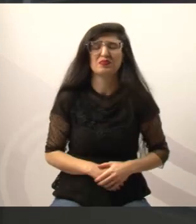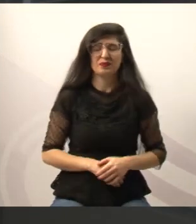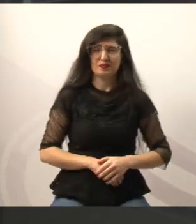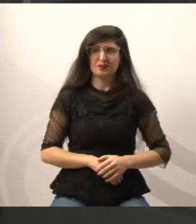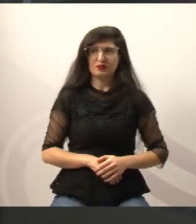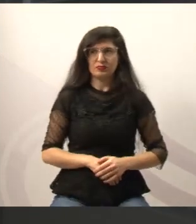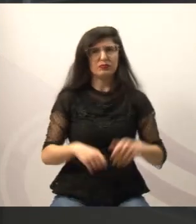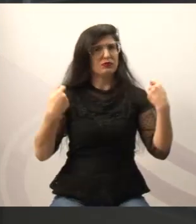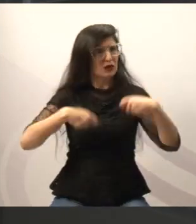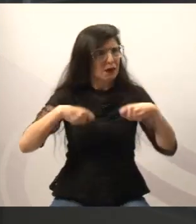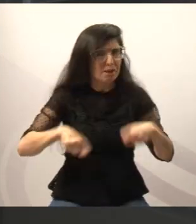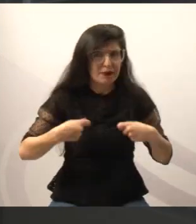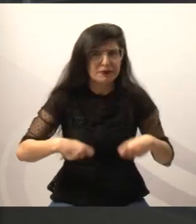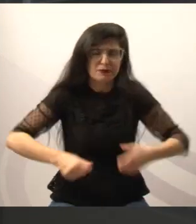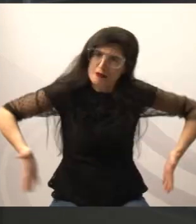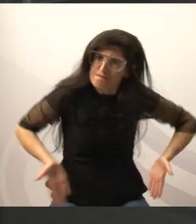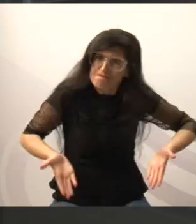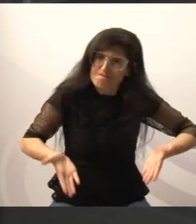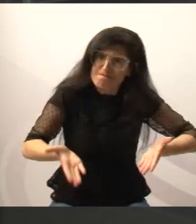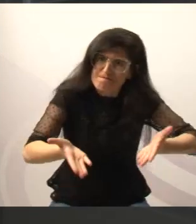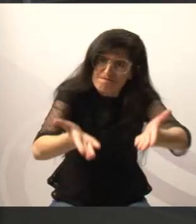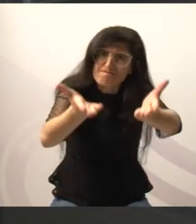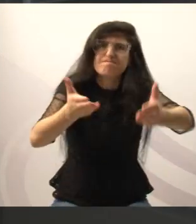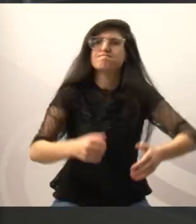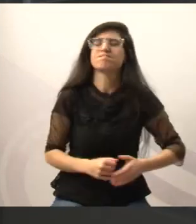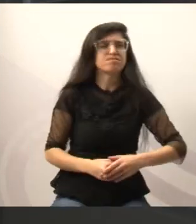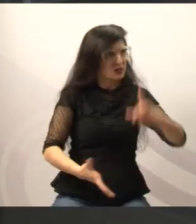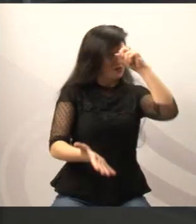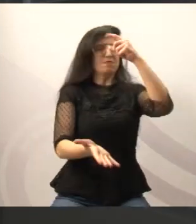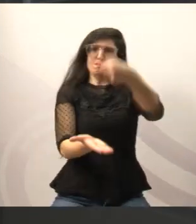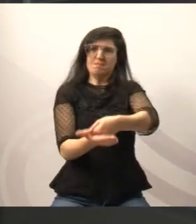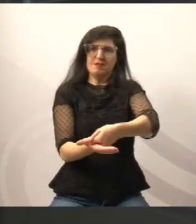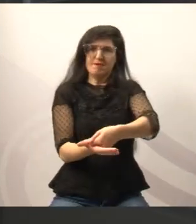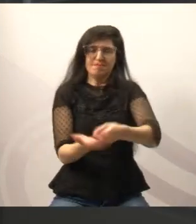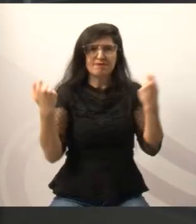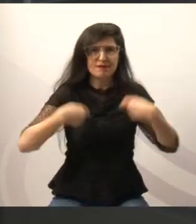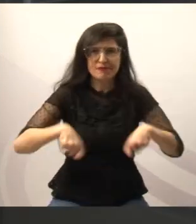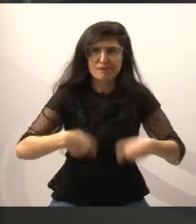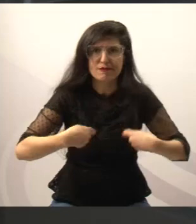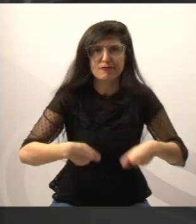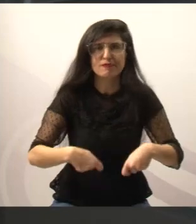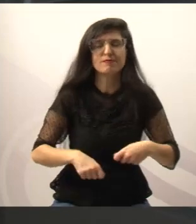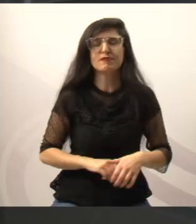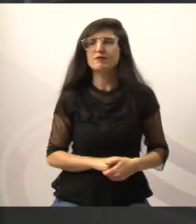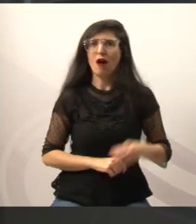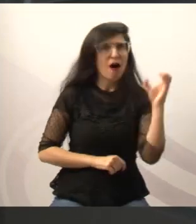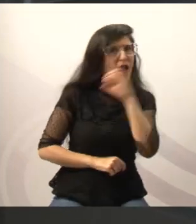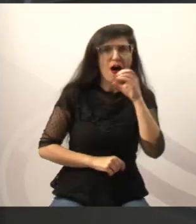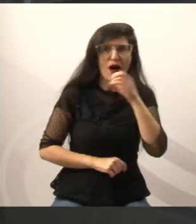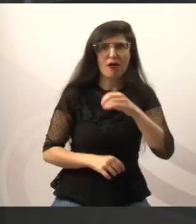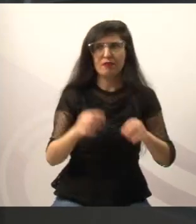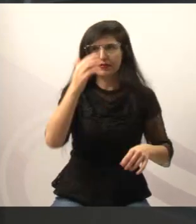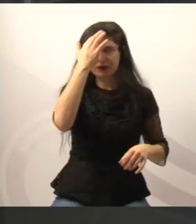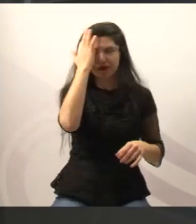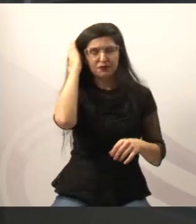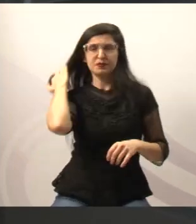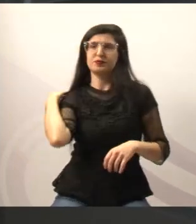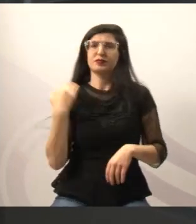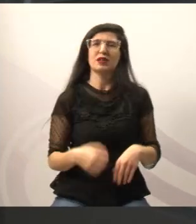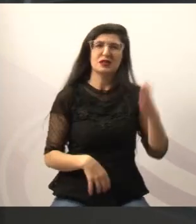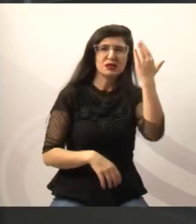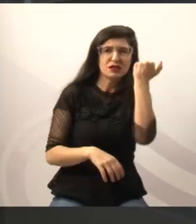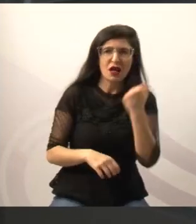tem que provocar a situação para que a situação possa ser resolvida. Esse trecho ali da